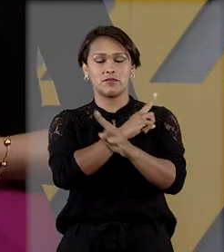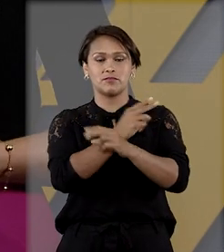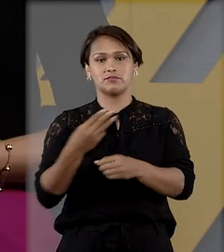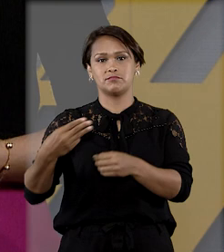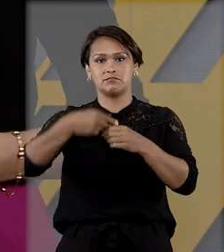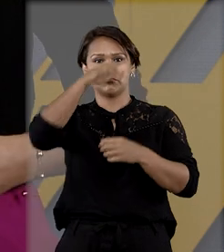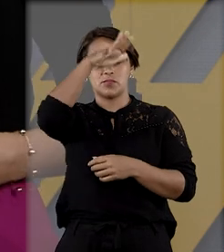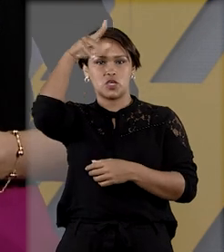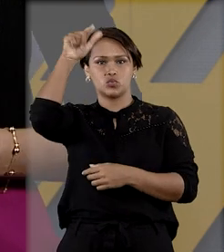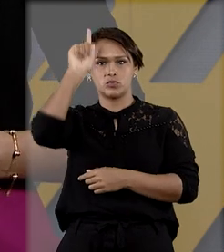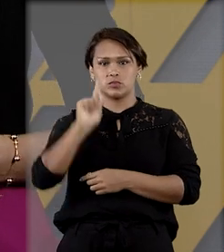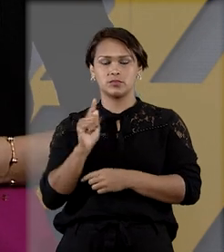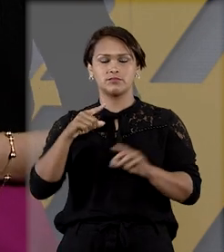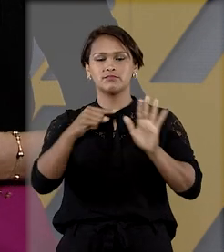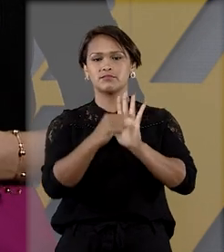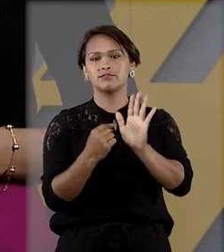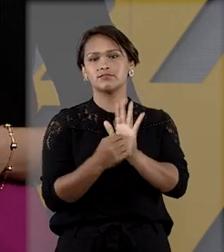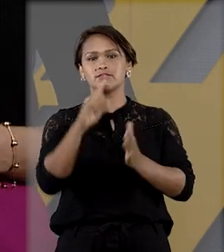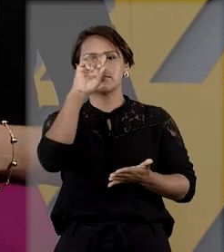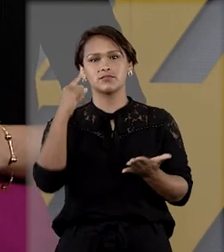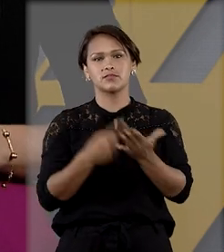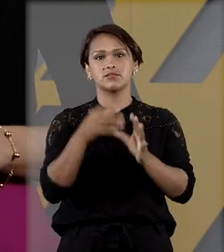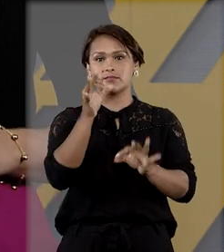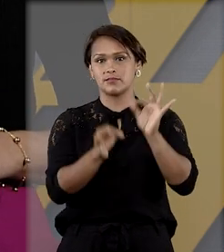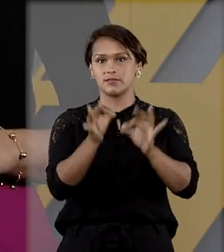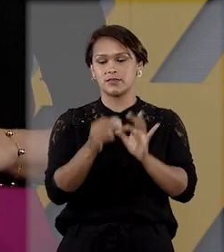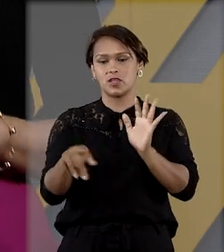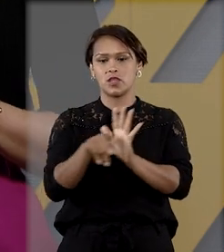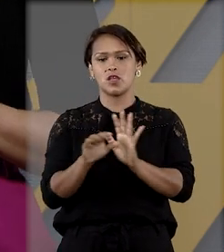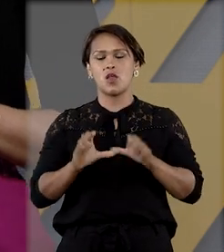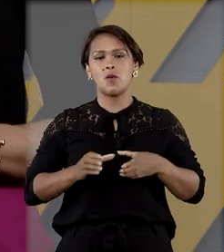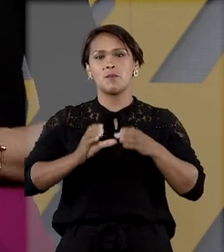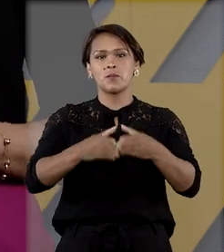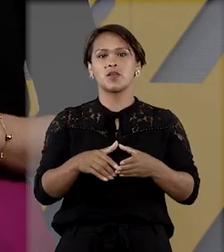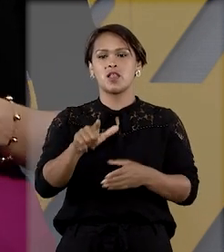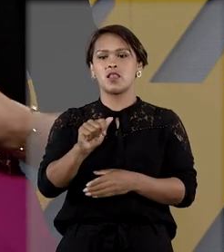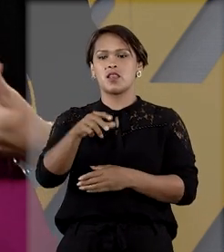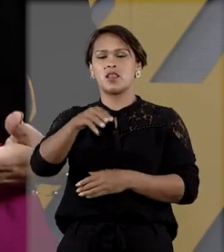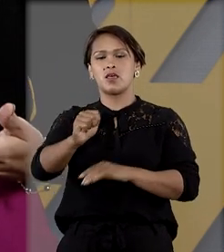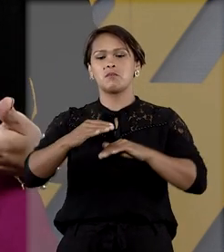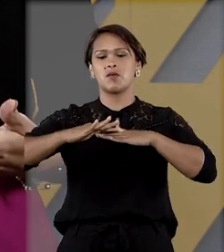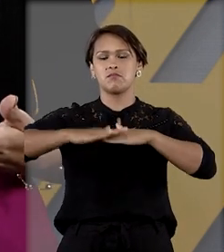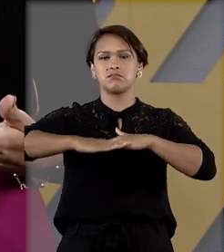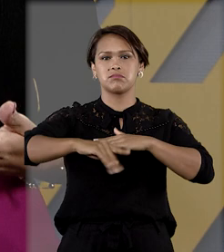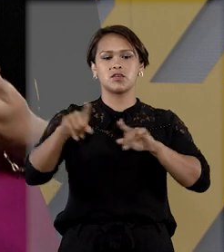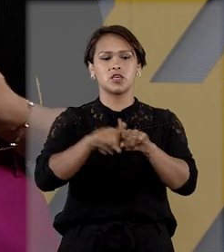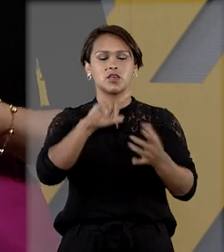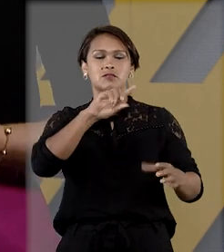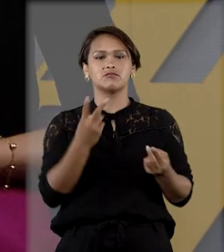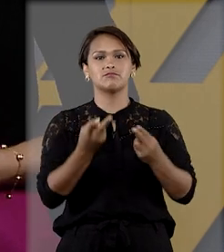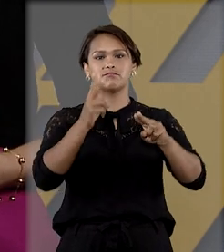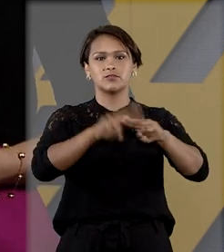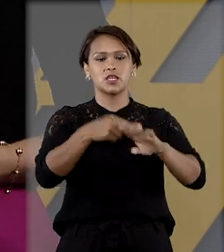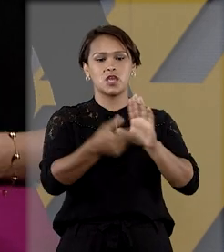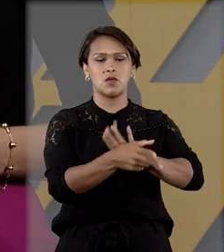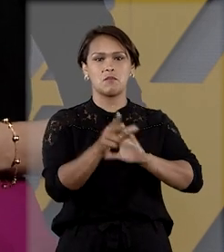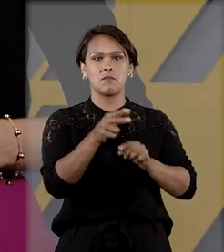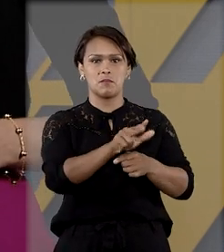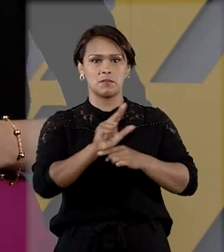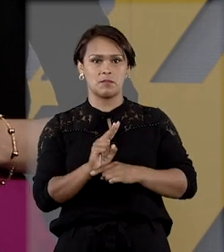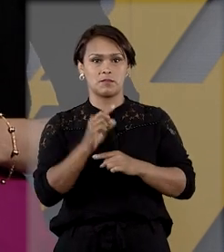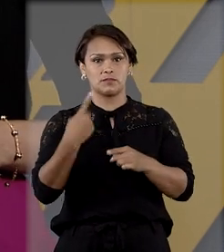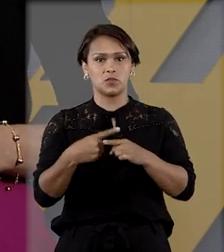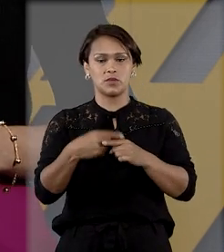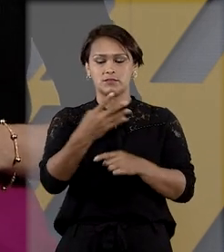Grosso do Sul para anular decisões judiciais da Operação Lama Asfáltica, na qual ele foi preso preventivamente.